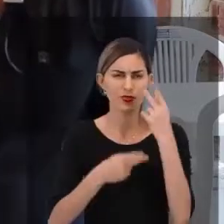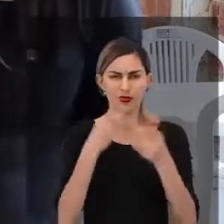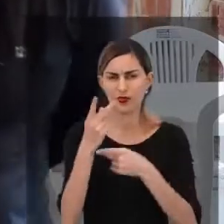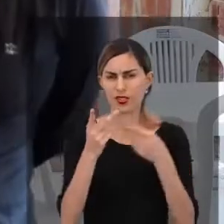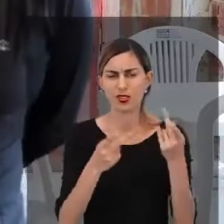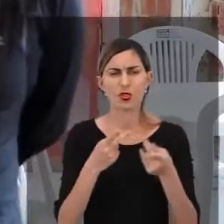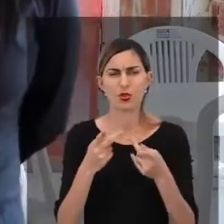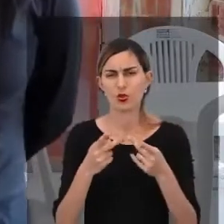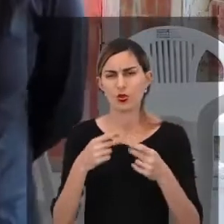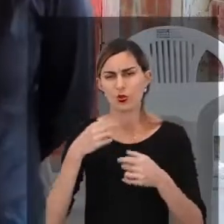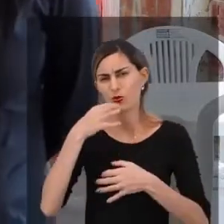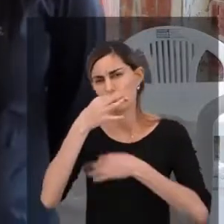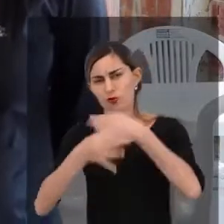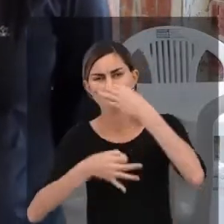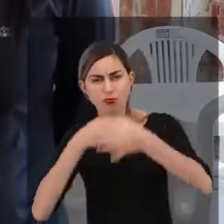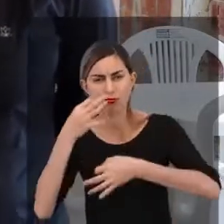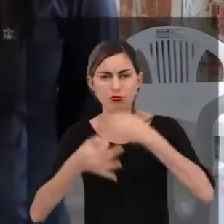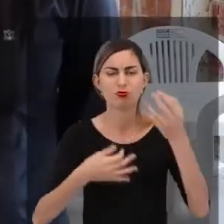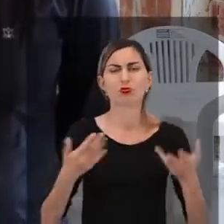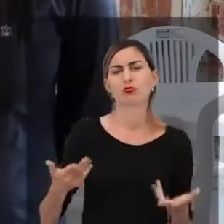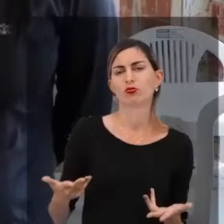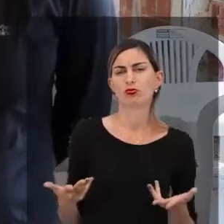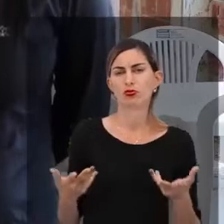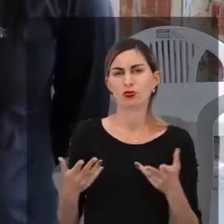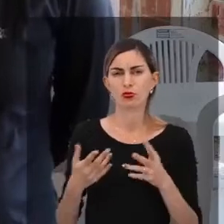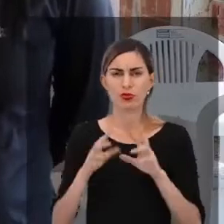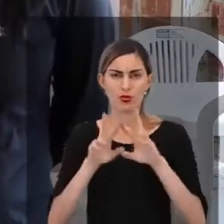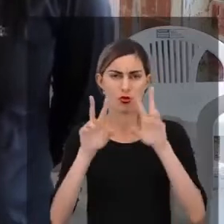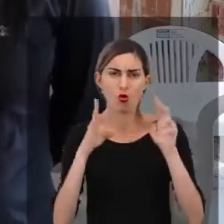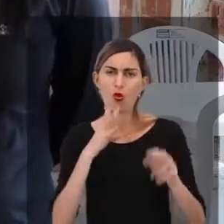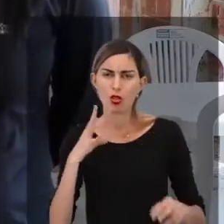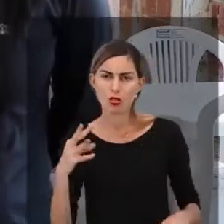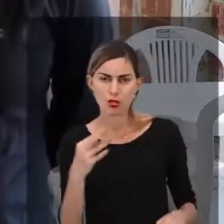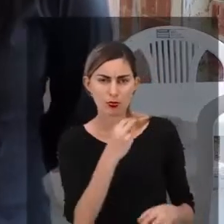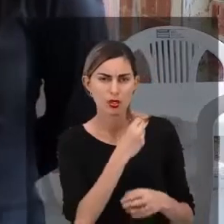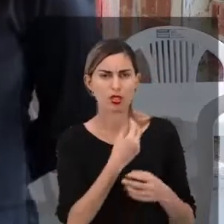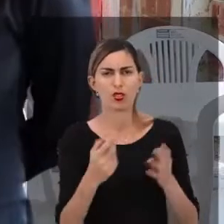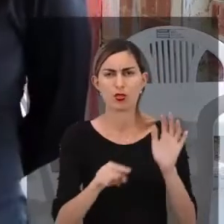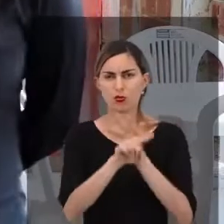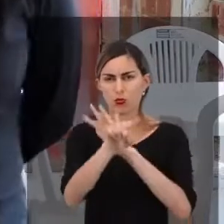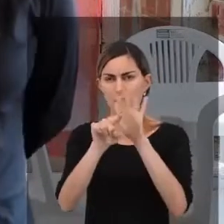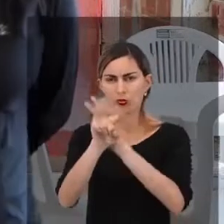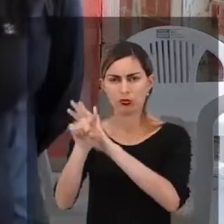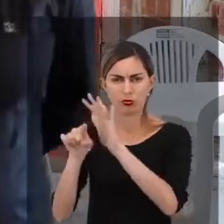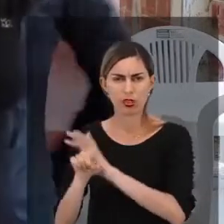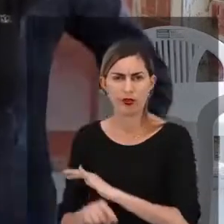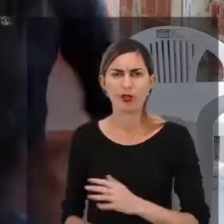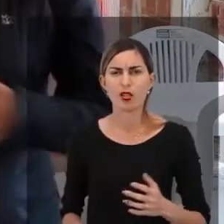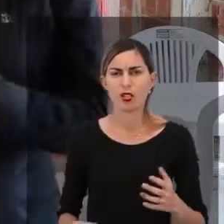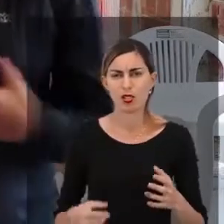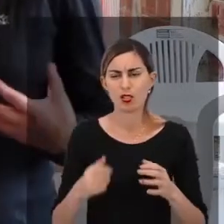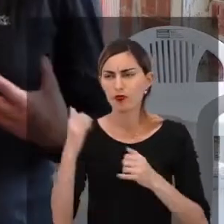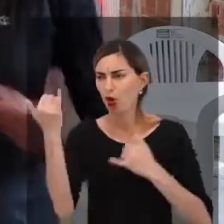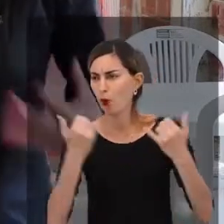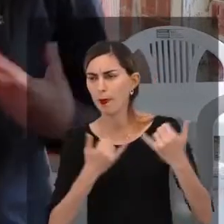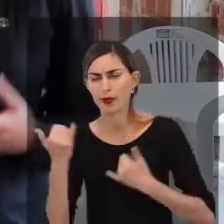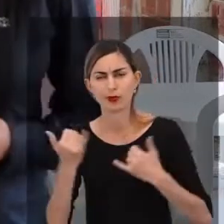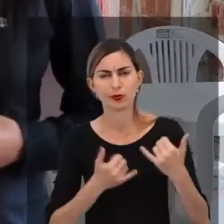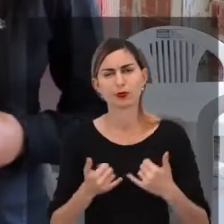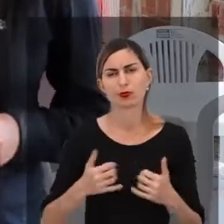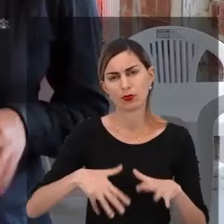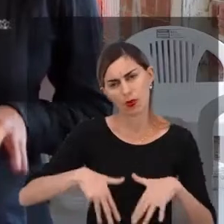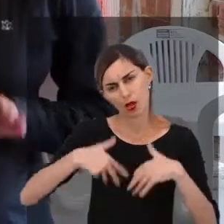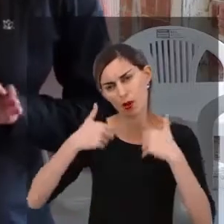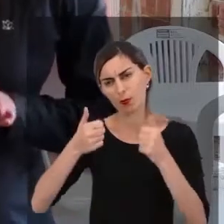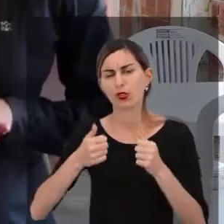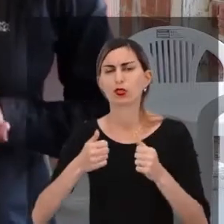você falou, né? Tudo que a gente comentou aqui sobre o conhecimento, sobre perguntar, sobre se